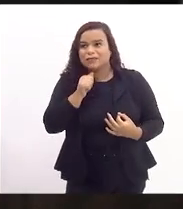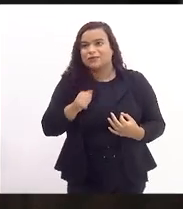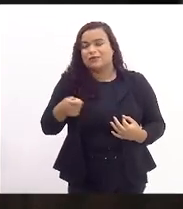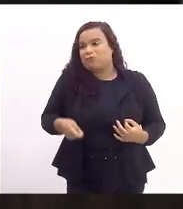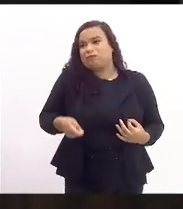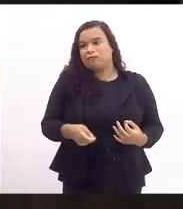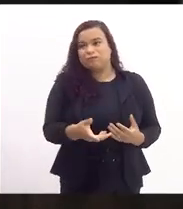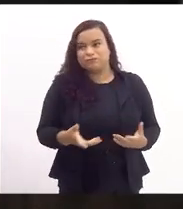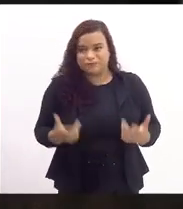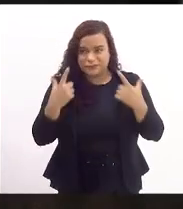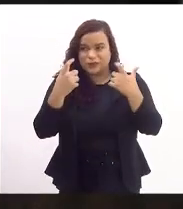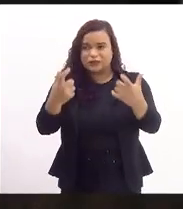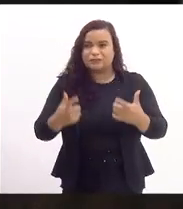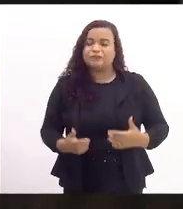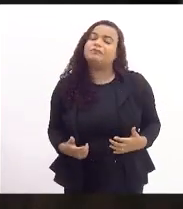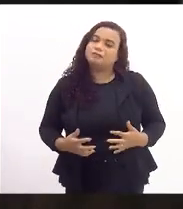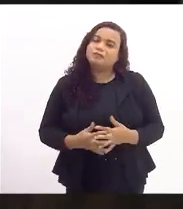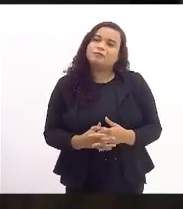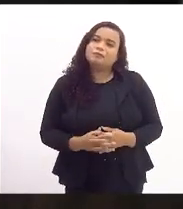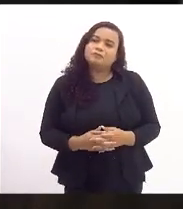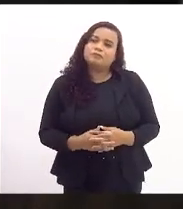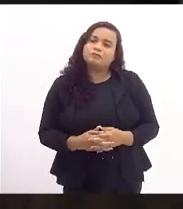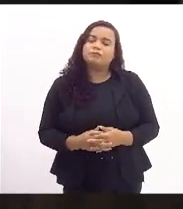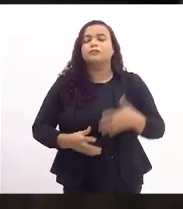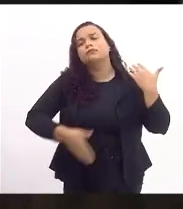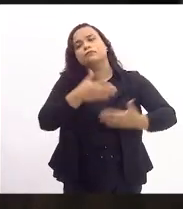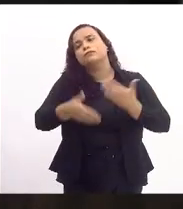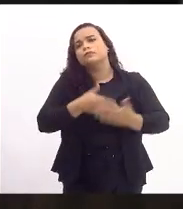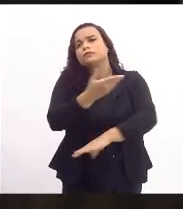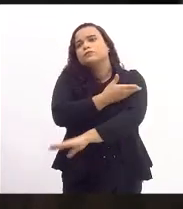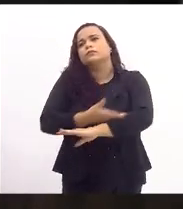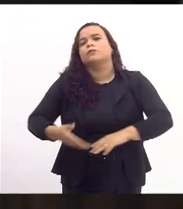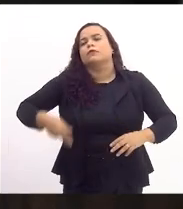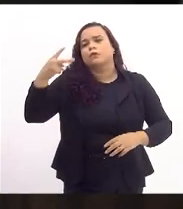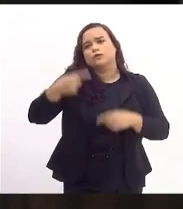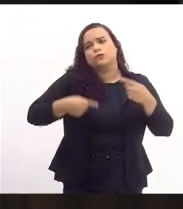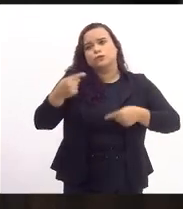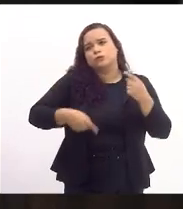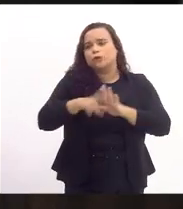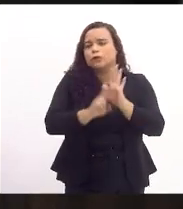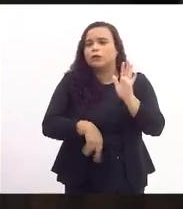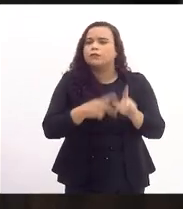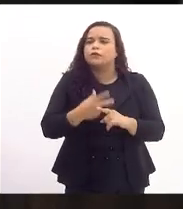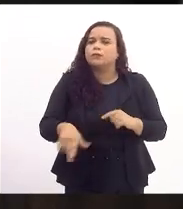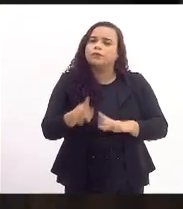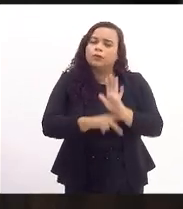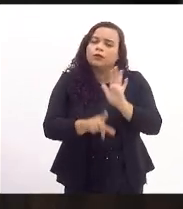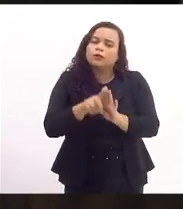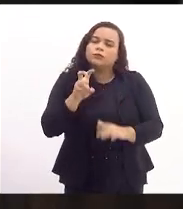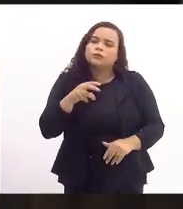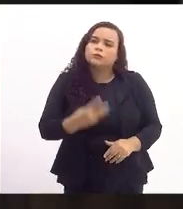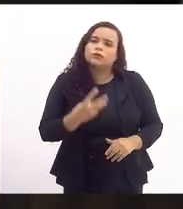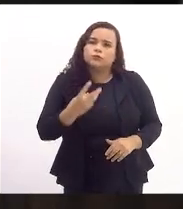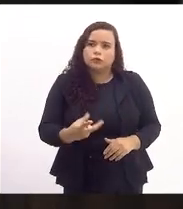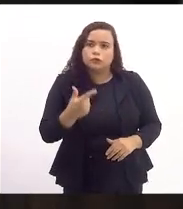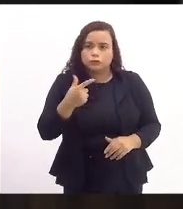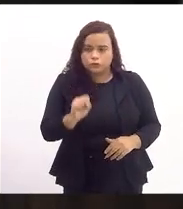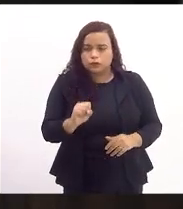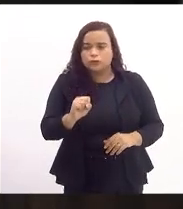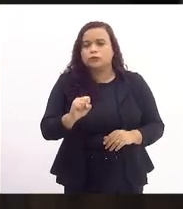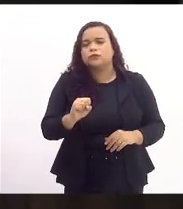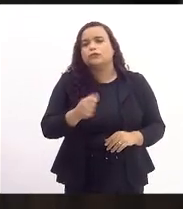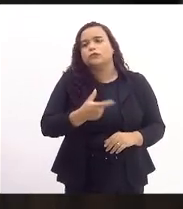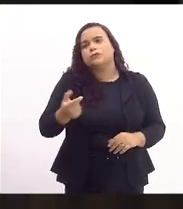violentamente em tramitação ordinária segunda expressão redação do vencido projeto de lei 5328 ad22